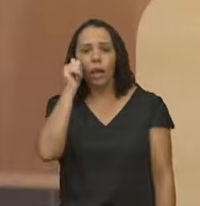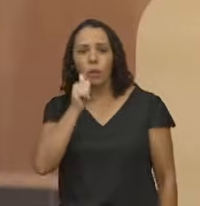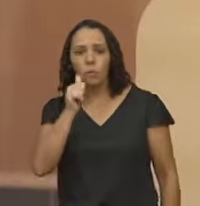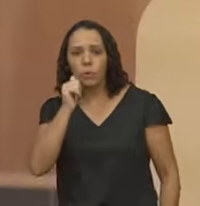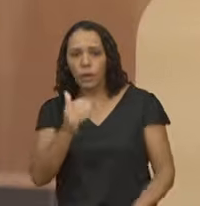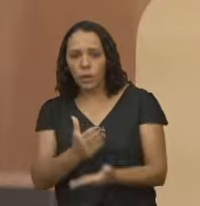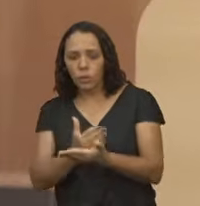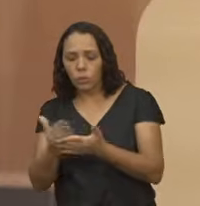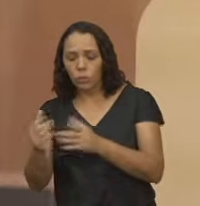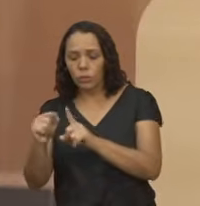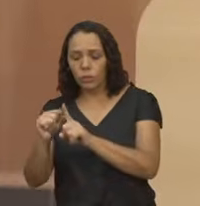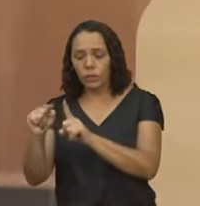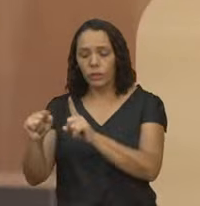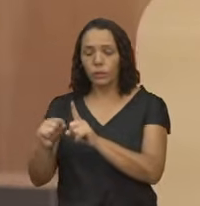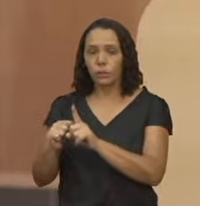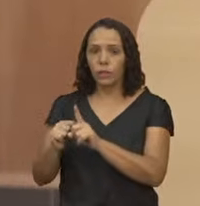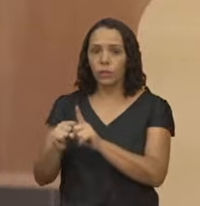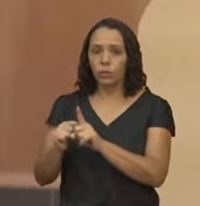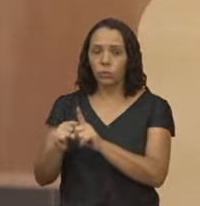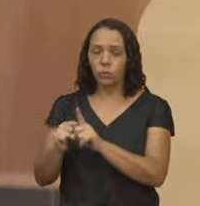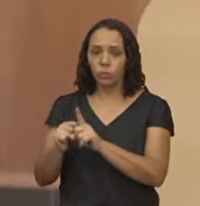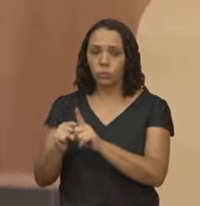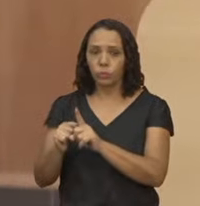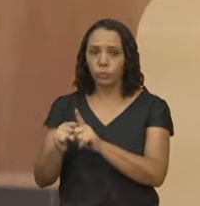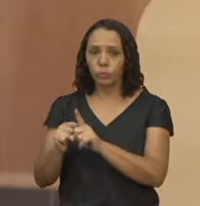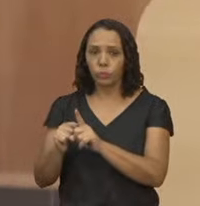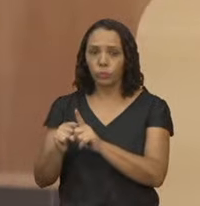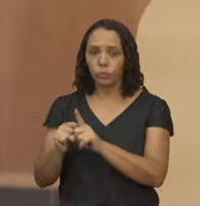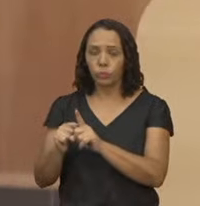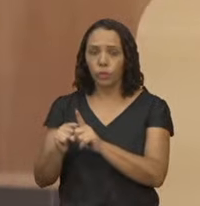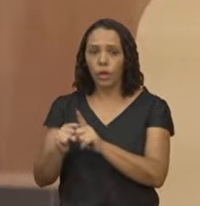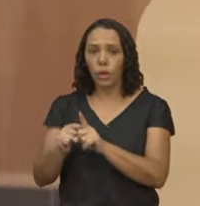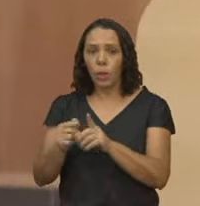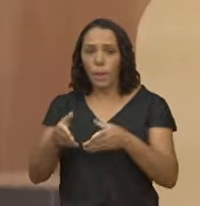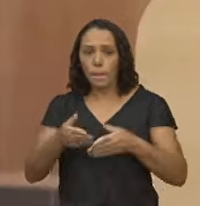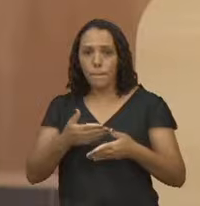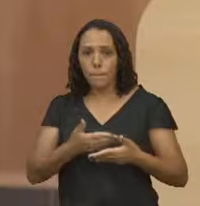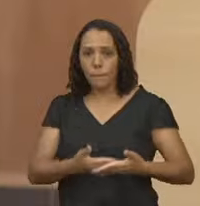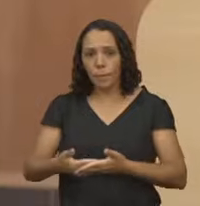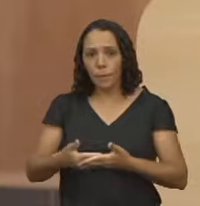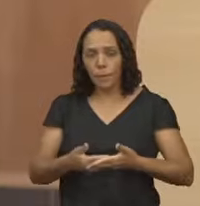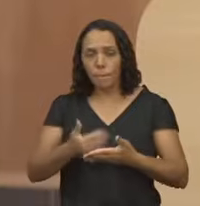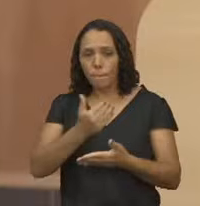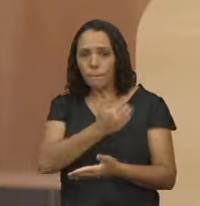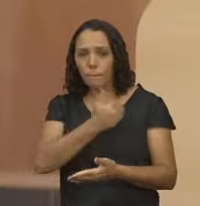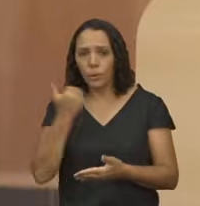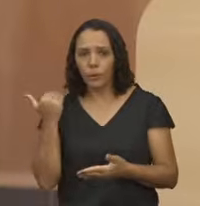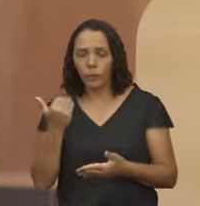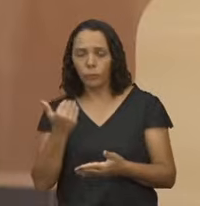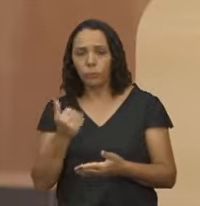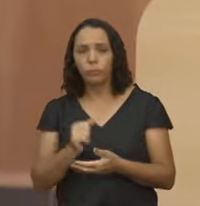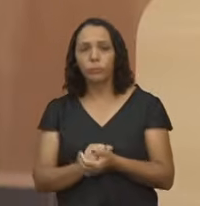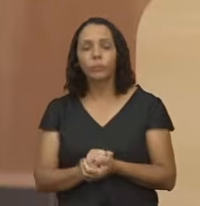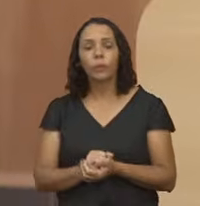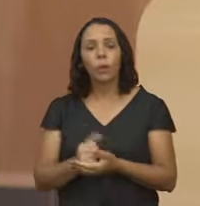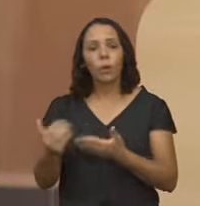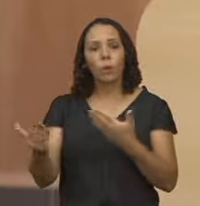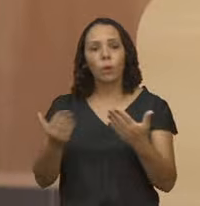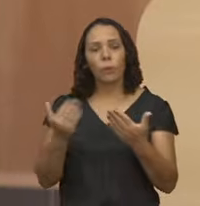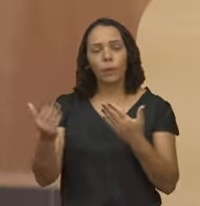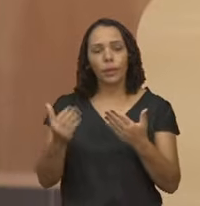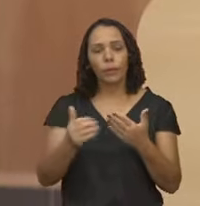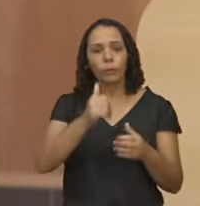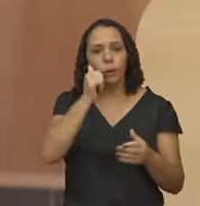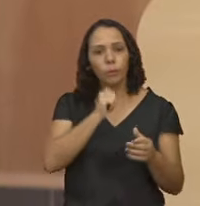da gravidez, vai sofrer menos do que uma mulher que perdeu no fim de uma gravidez, um bebê de 9 meses. E, socialmente, a gente entende que é